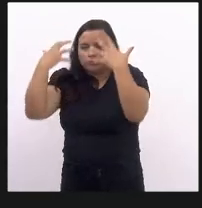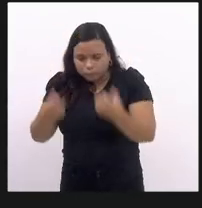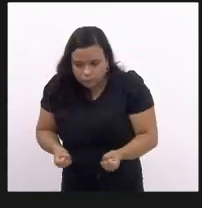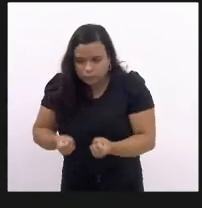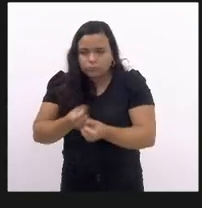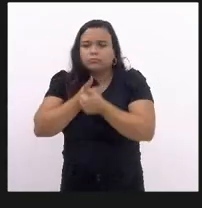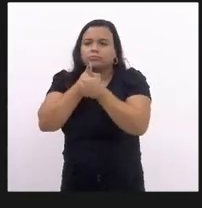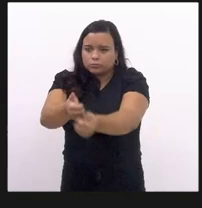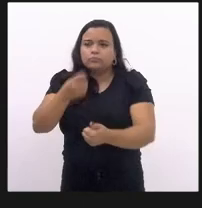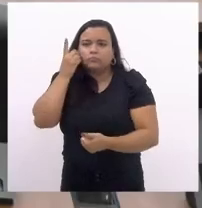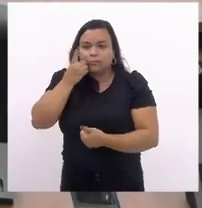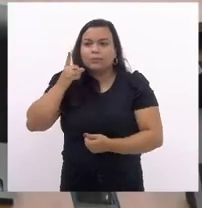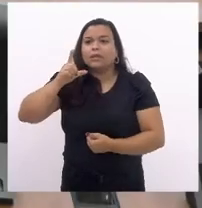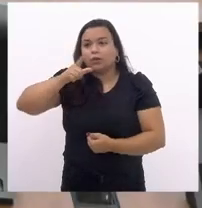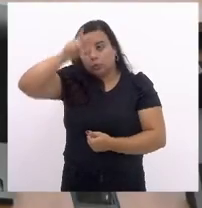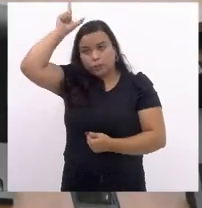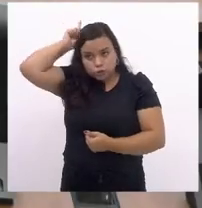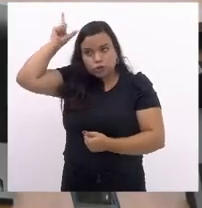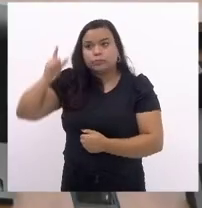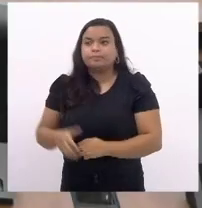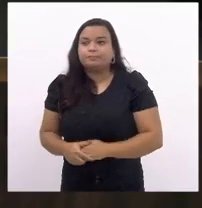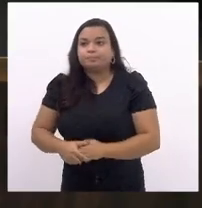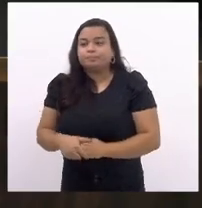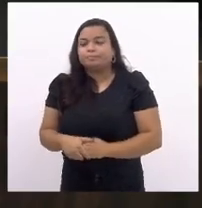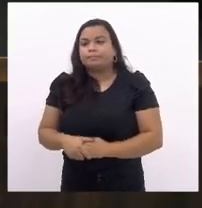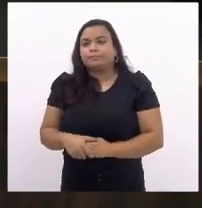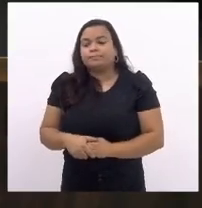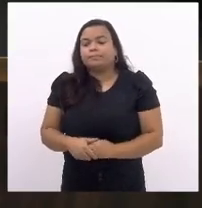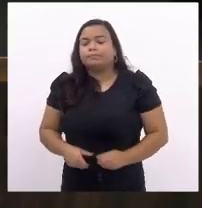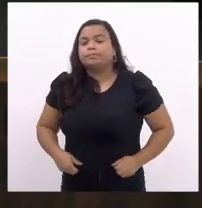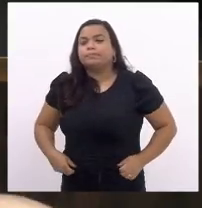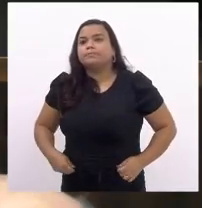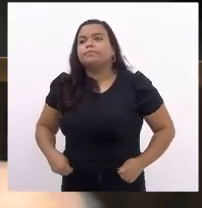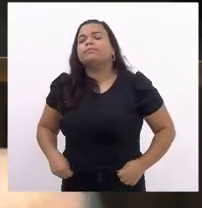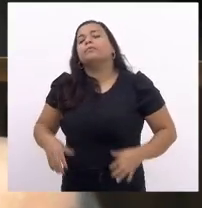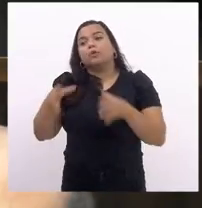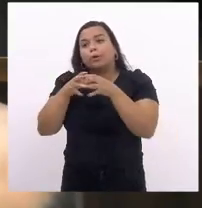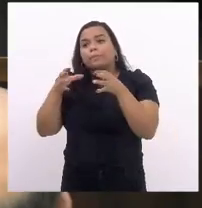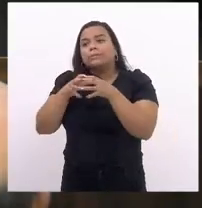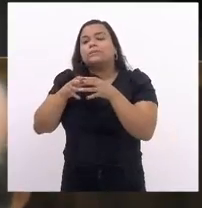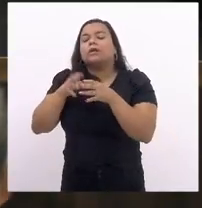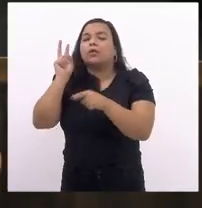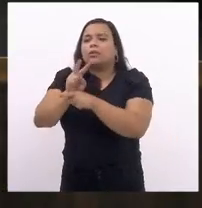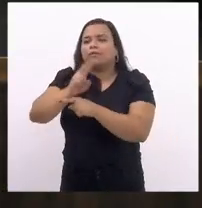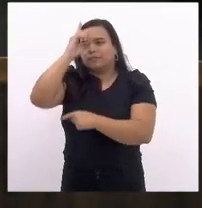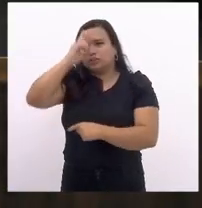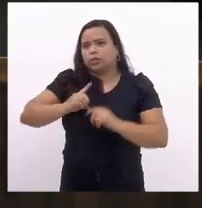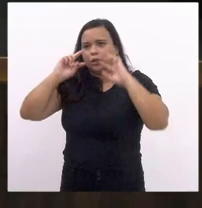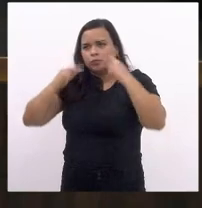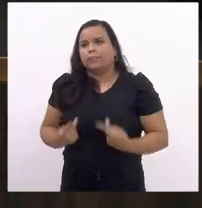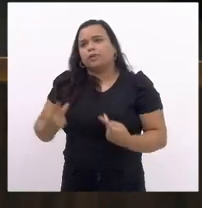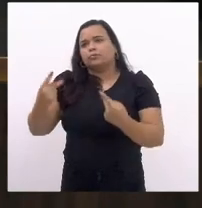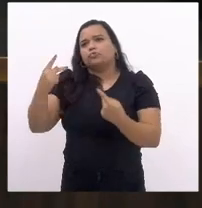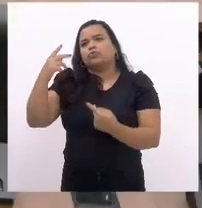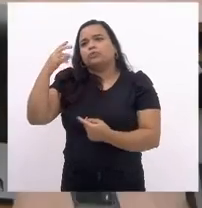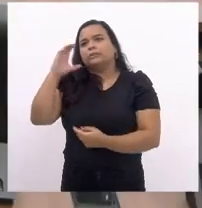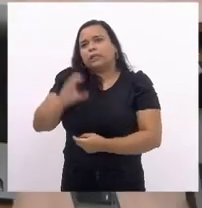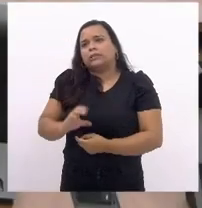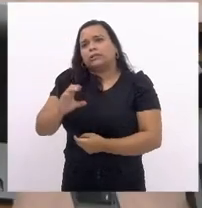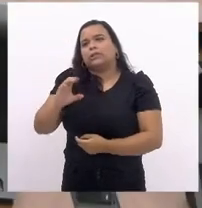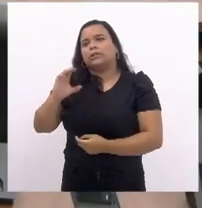o deputado Luiz Paulo. Pela Comissão de Defesa dos Direitos Humanos e Cidadania, deputada Dani Monteiro.